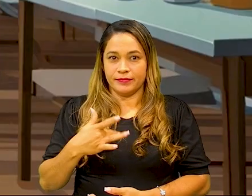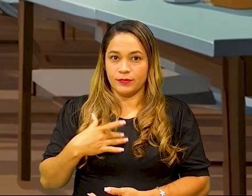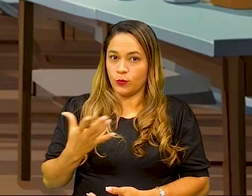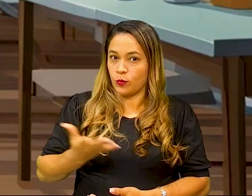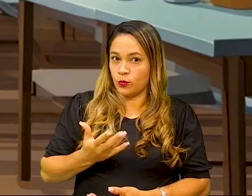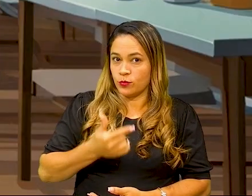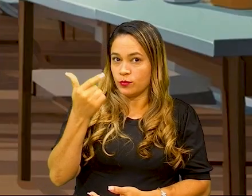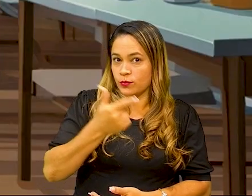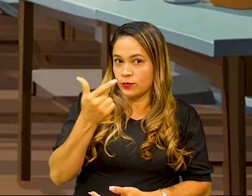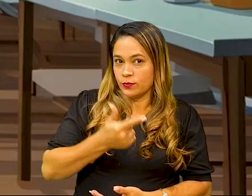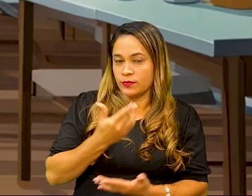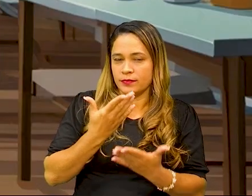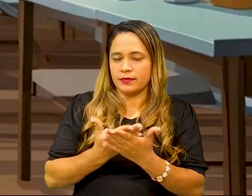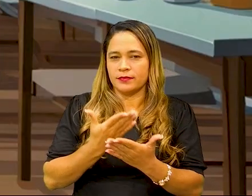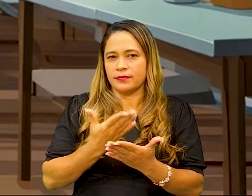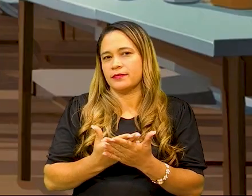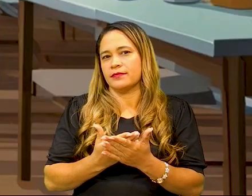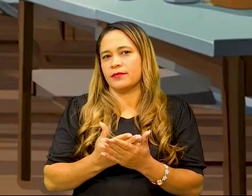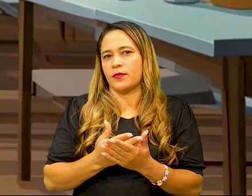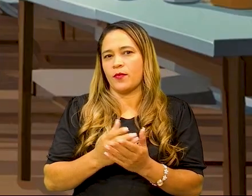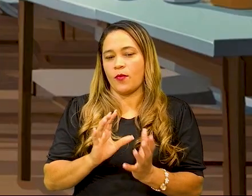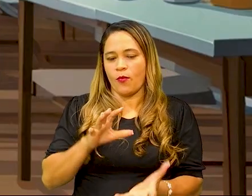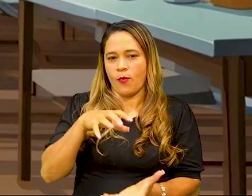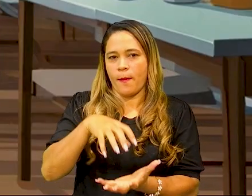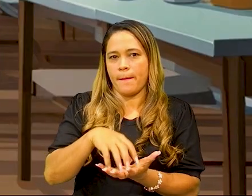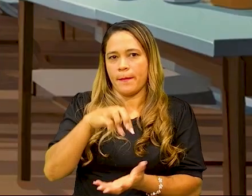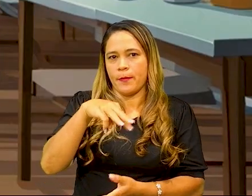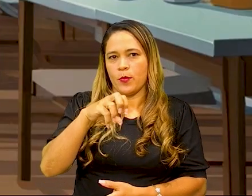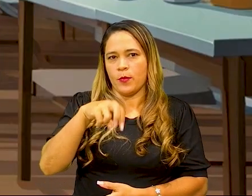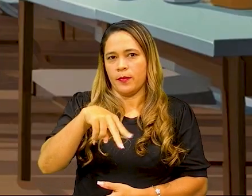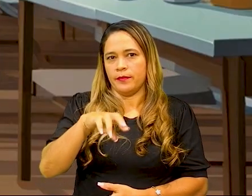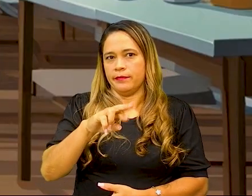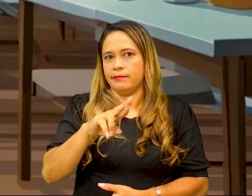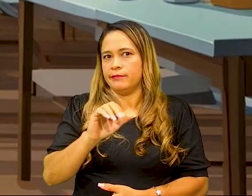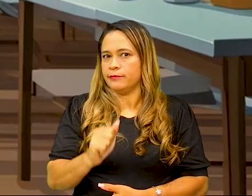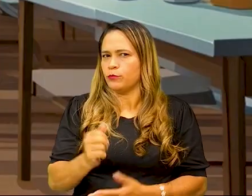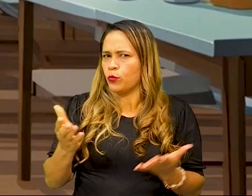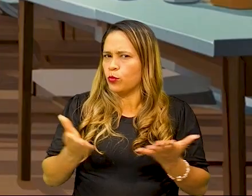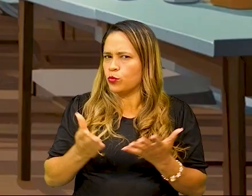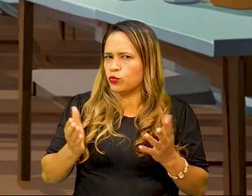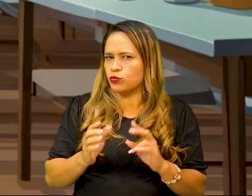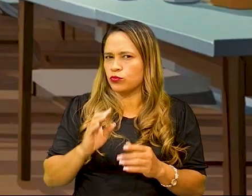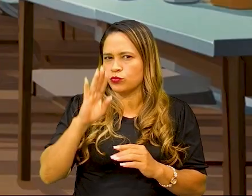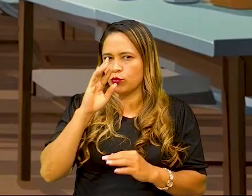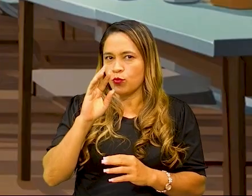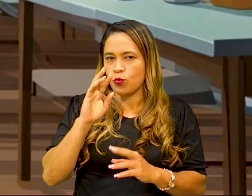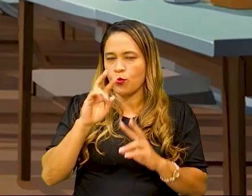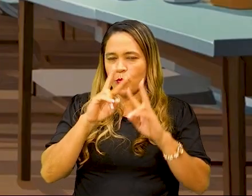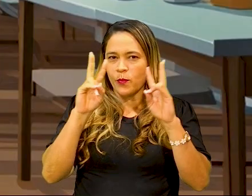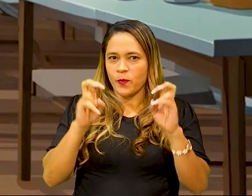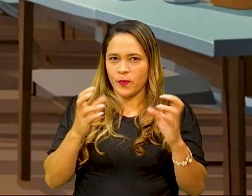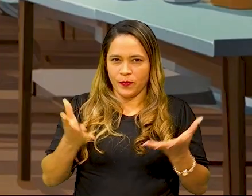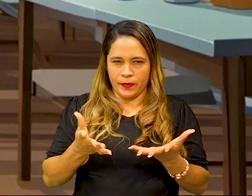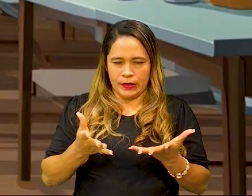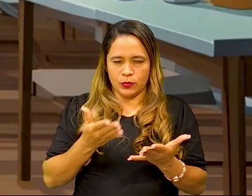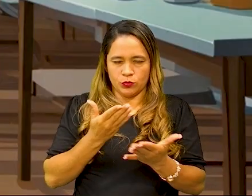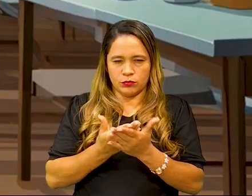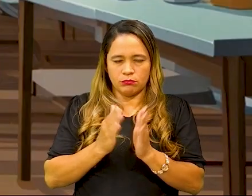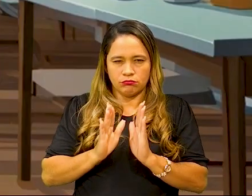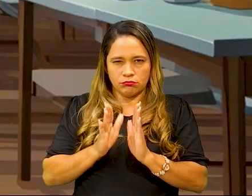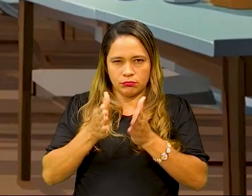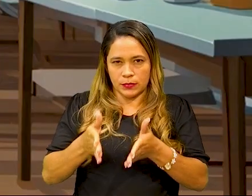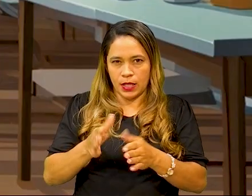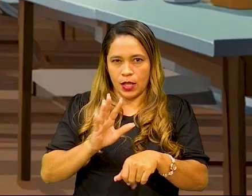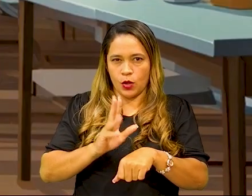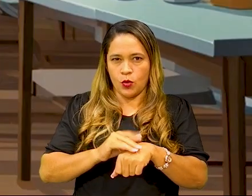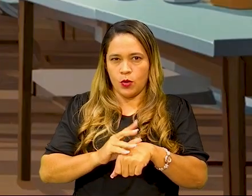segunda aulinha sobre o reino Monera. O nosso tópico de hoje é estudar especificamente as doenças que são causadas